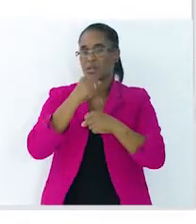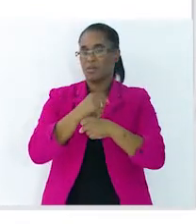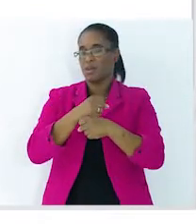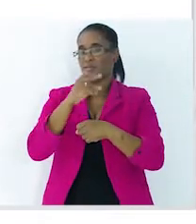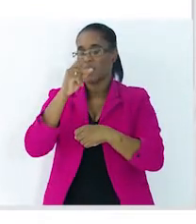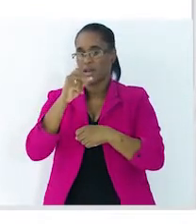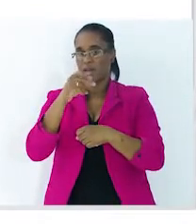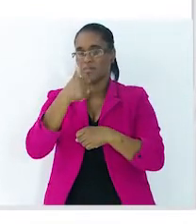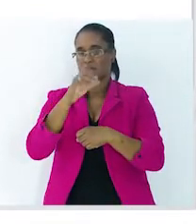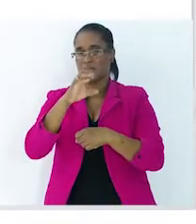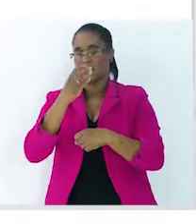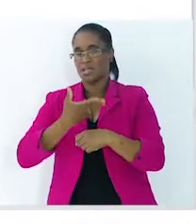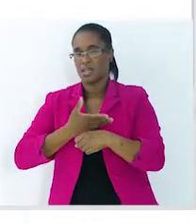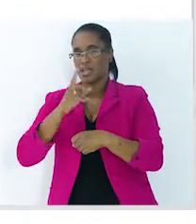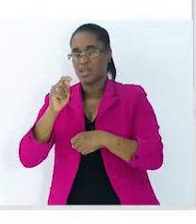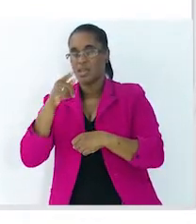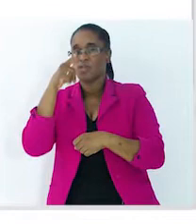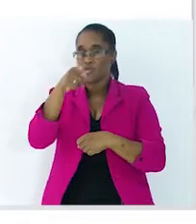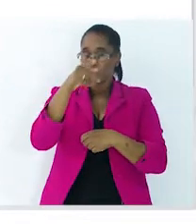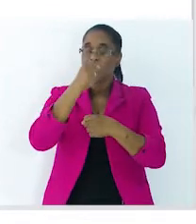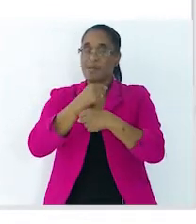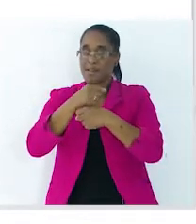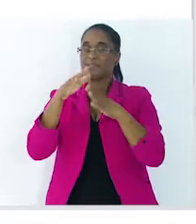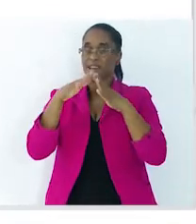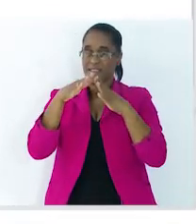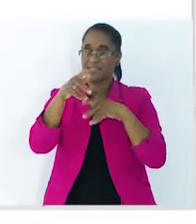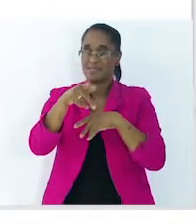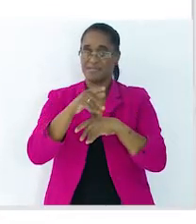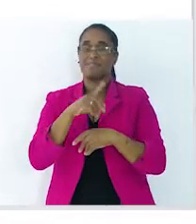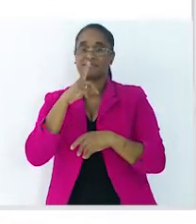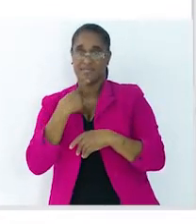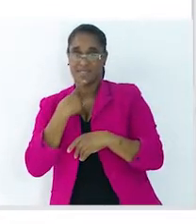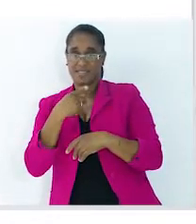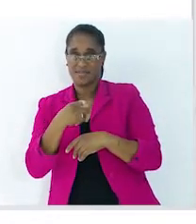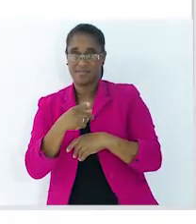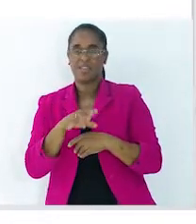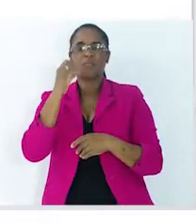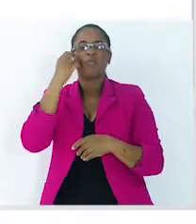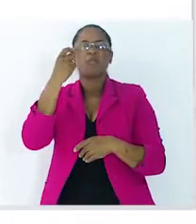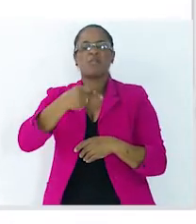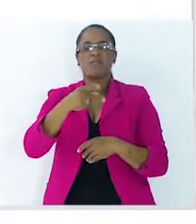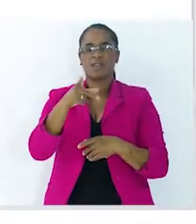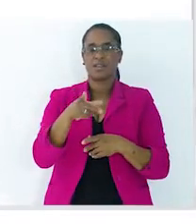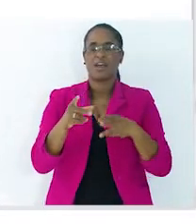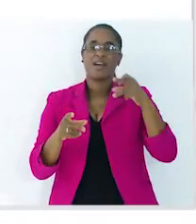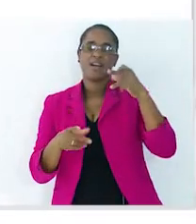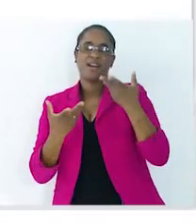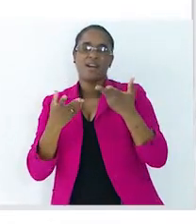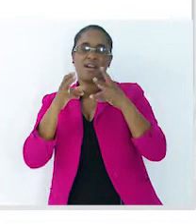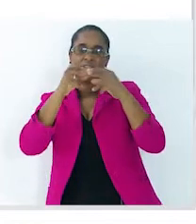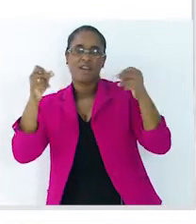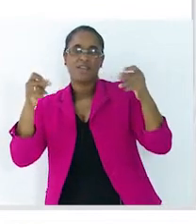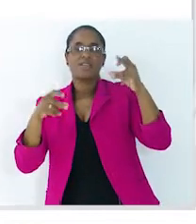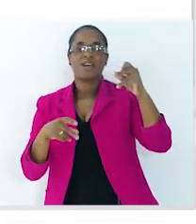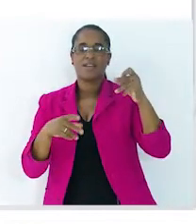frase A. B, C, D, E. É a tua tarefa de casa. Está bem? Então, como é que fica a linha da